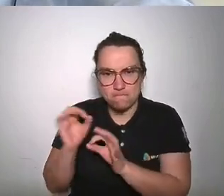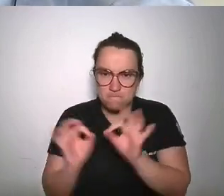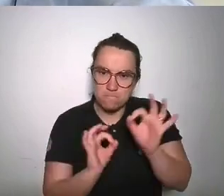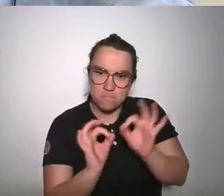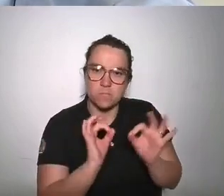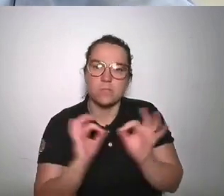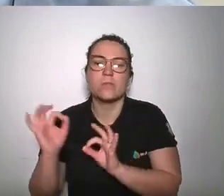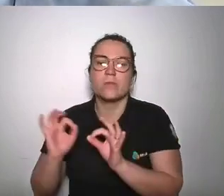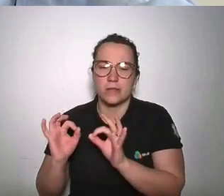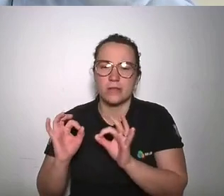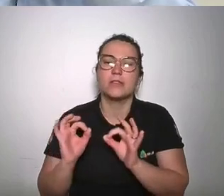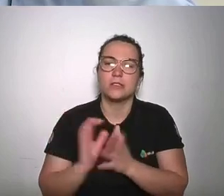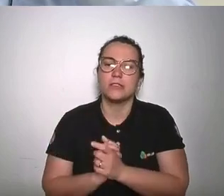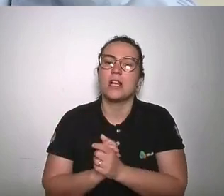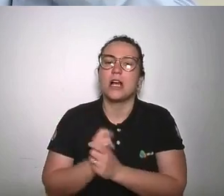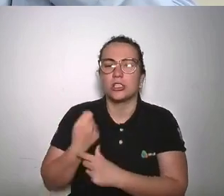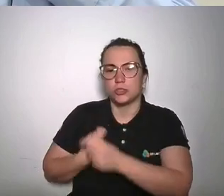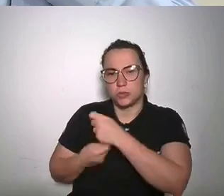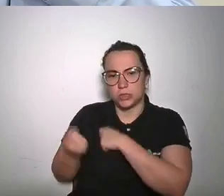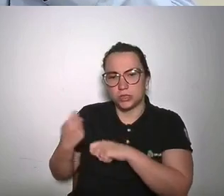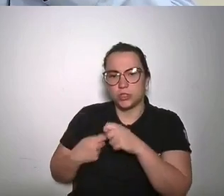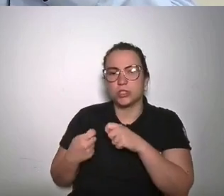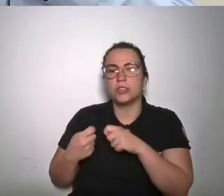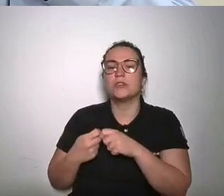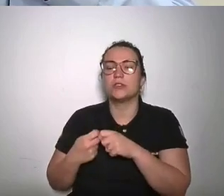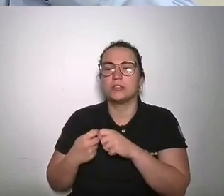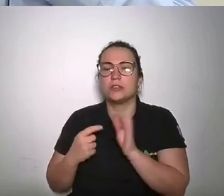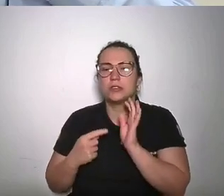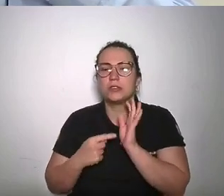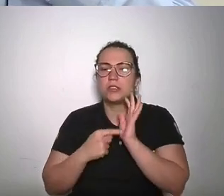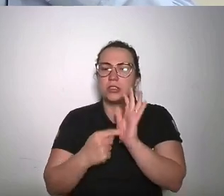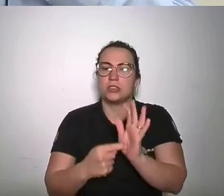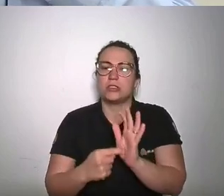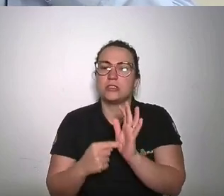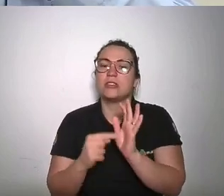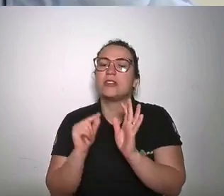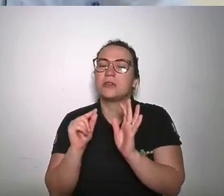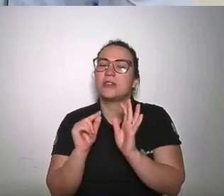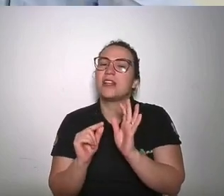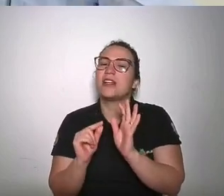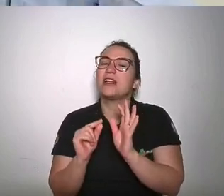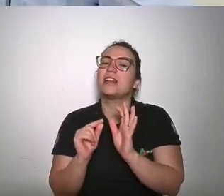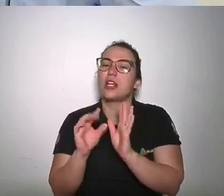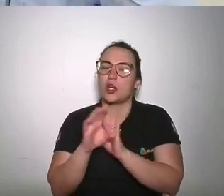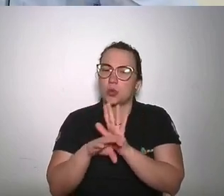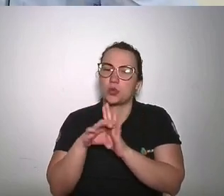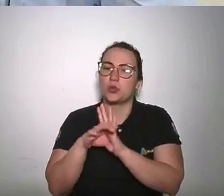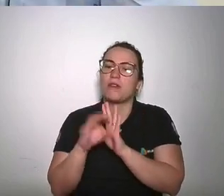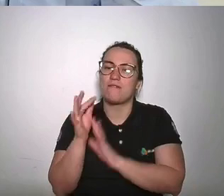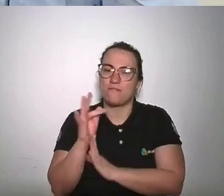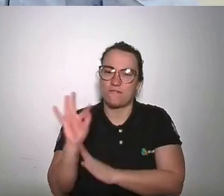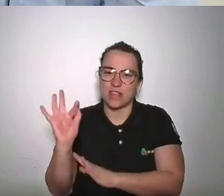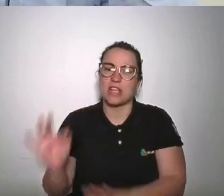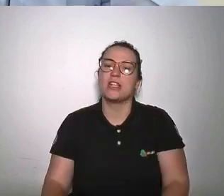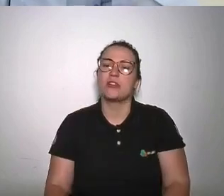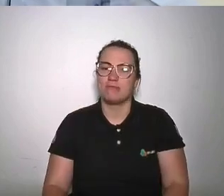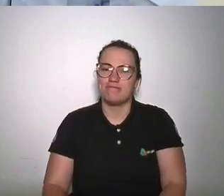princípios administrativos que estão elencados na nossa lei maior, na nossa Constituição Federal.